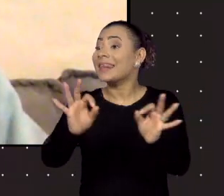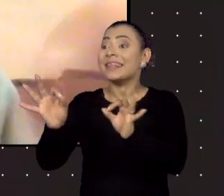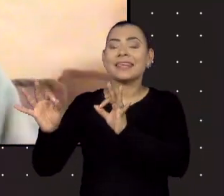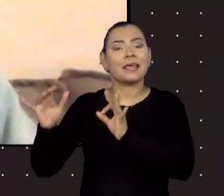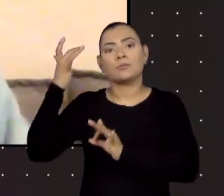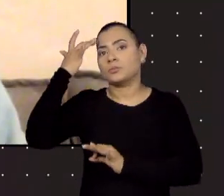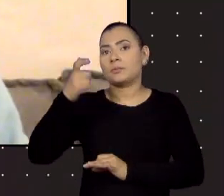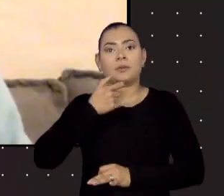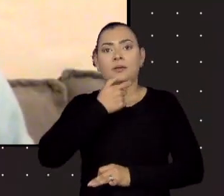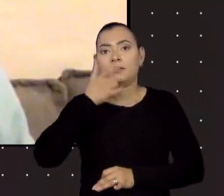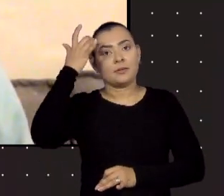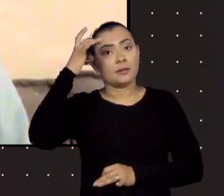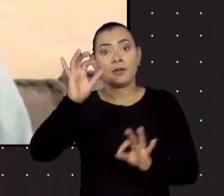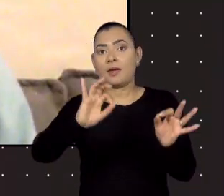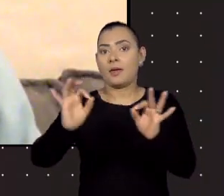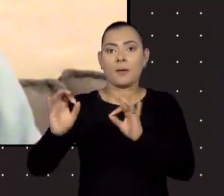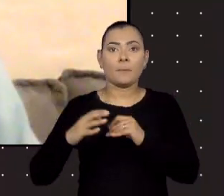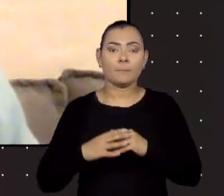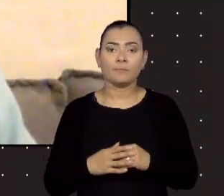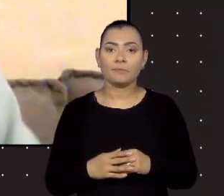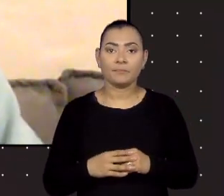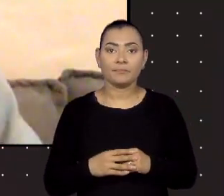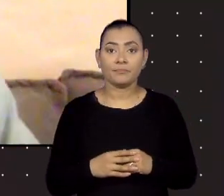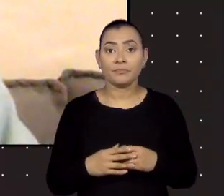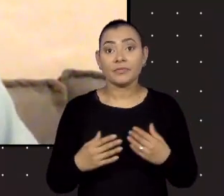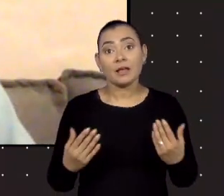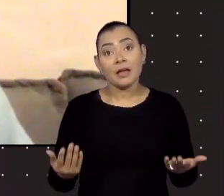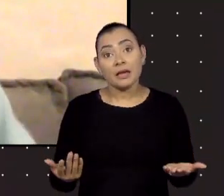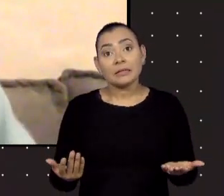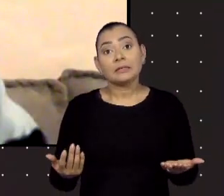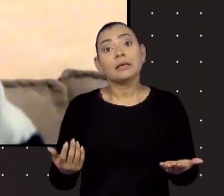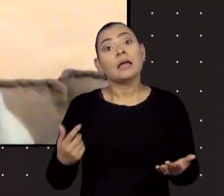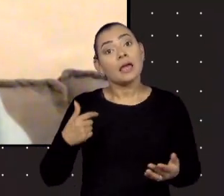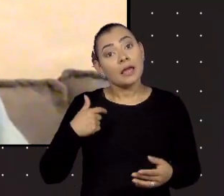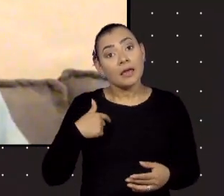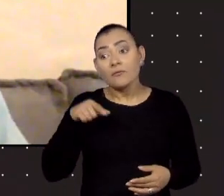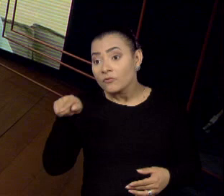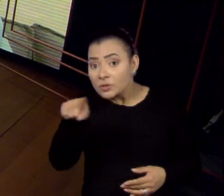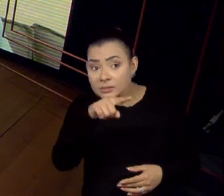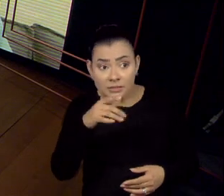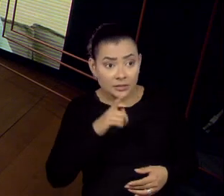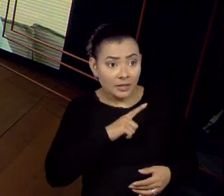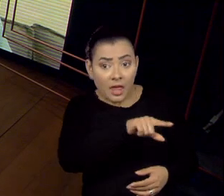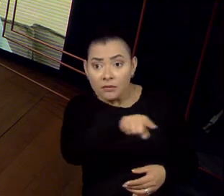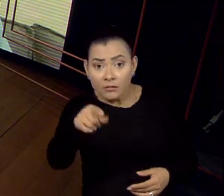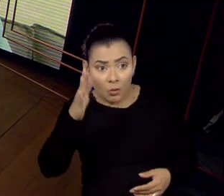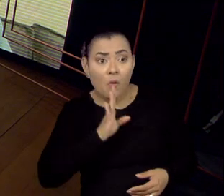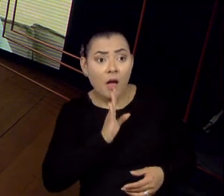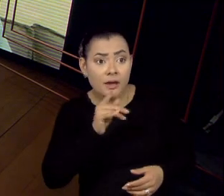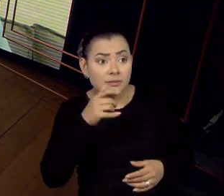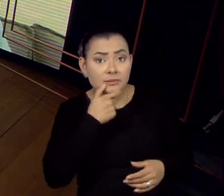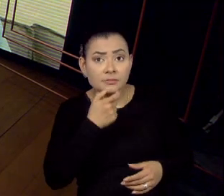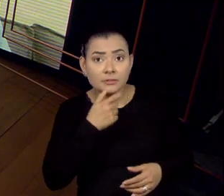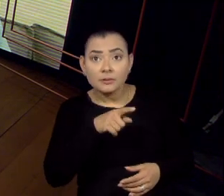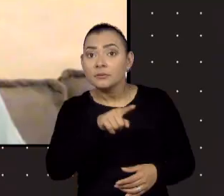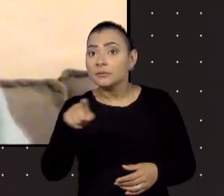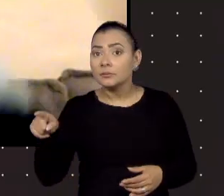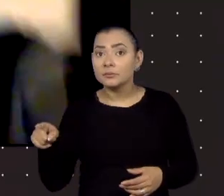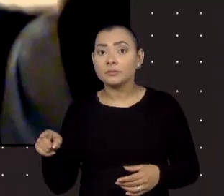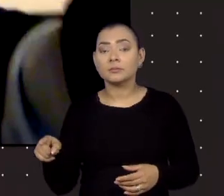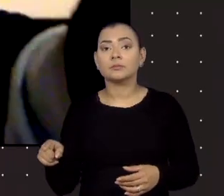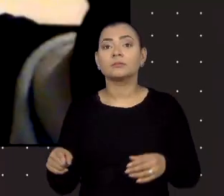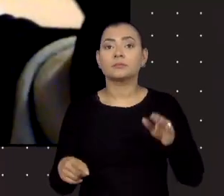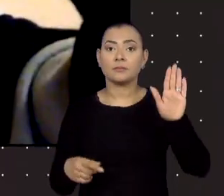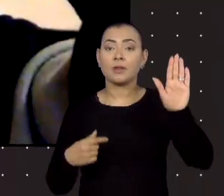naquele momento falava inglês. Ele olhou para aquele grupinho e falou, vocês falam inglês? Os outros calados. Eu falei,